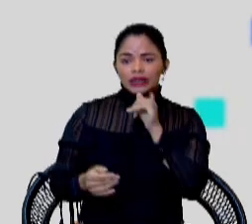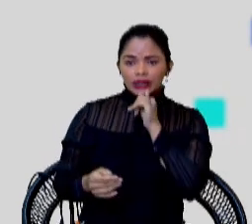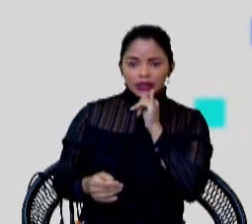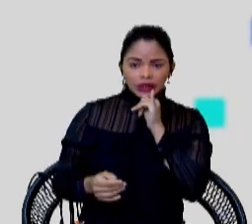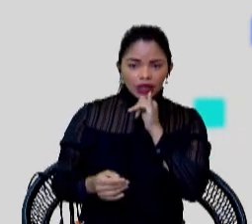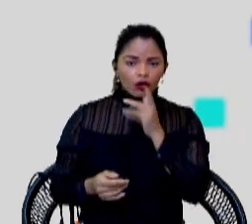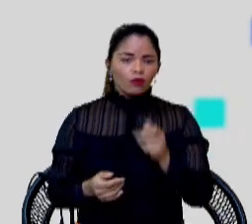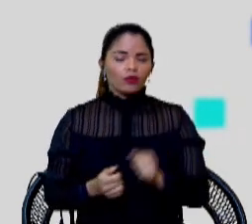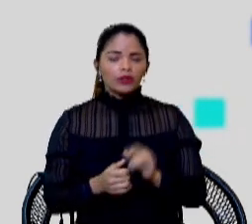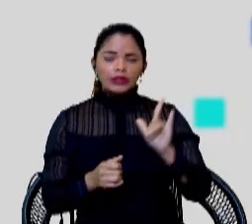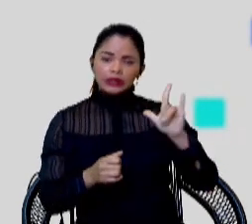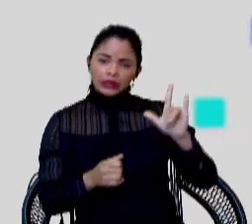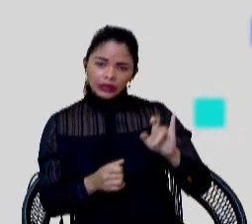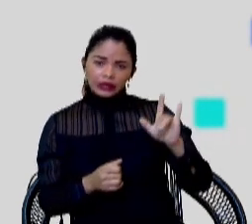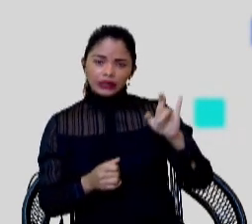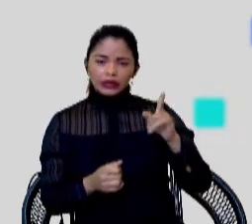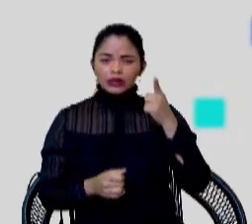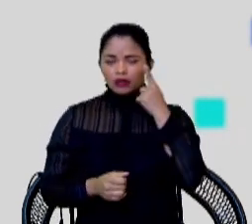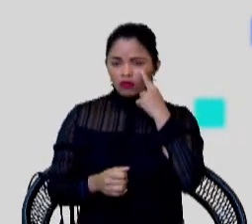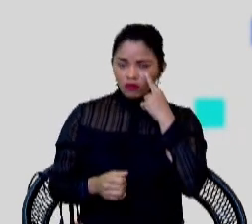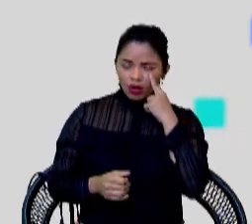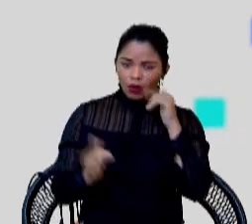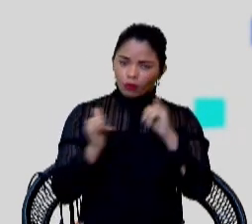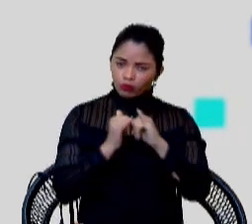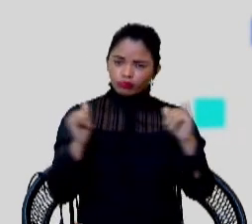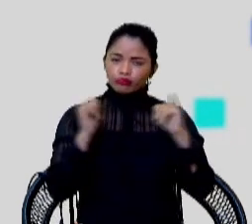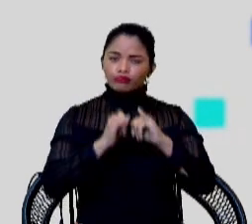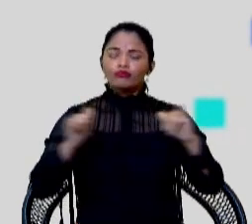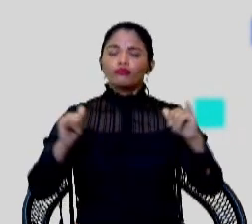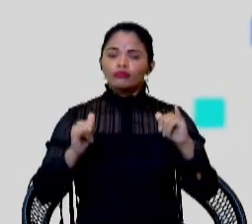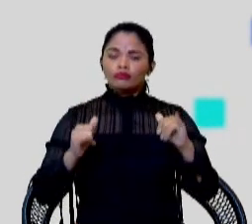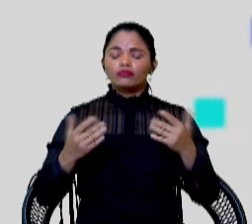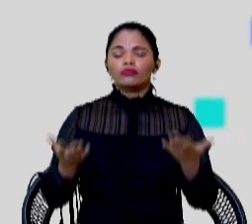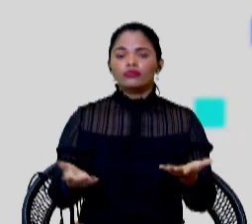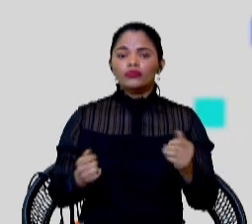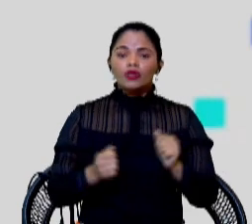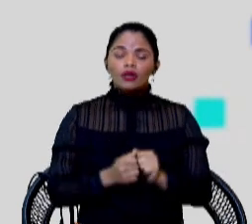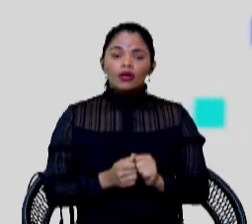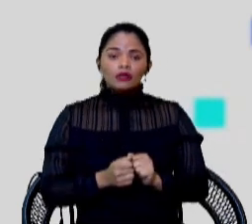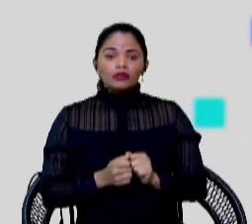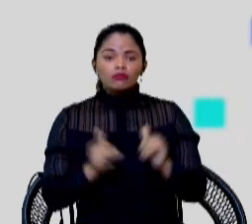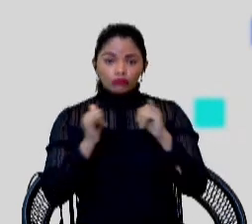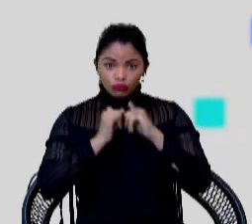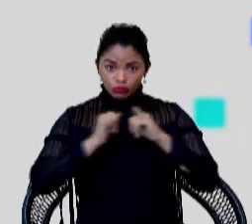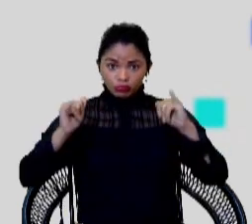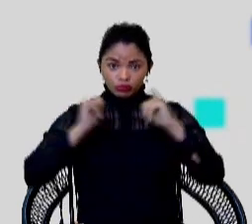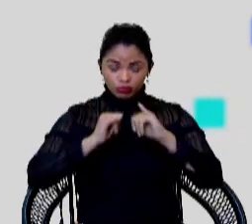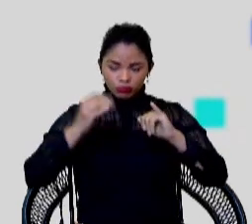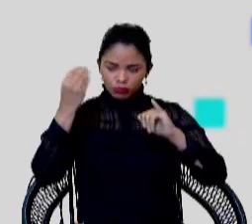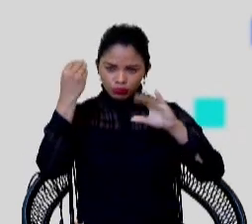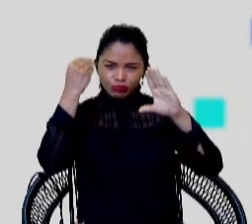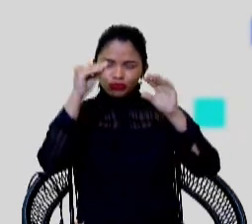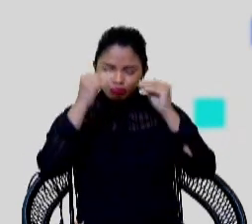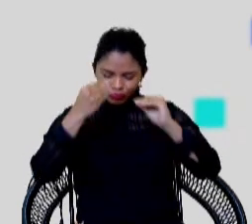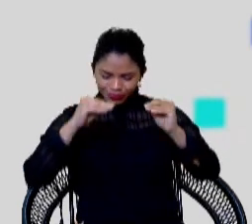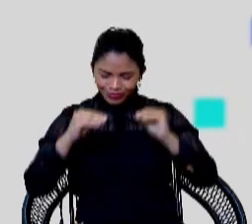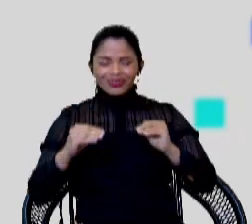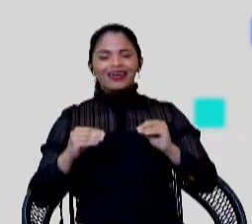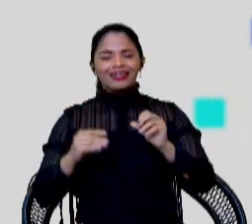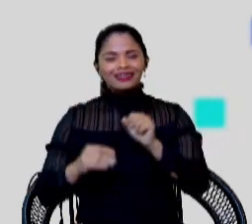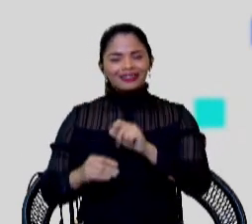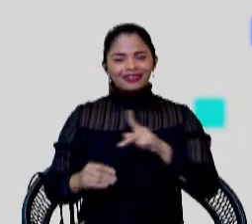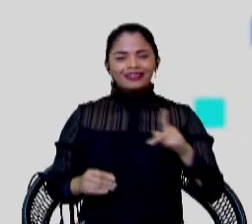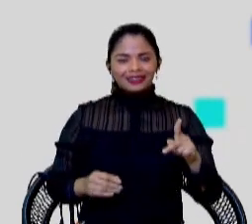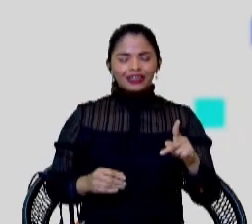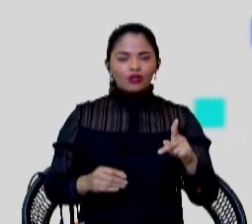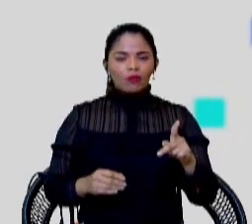no Instagram e você vê lá promover publicação, quando você promove essa publicação via o aplicativo, por